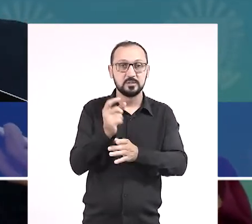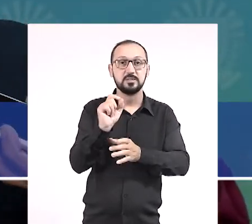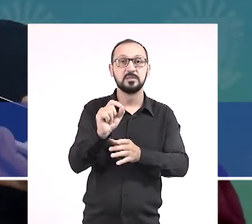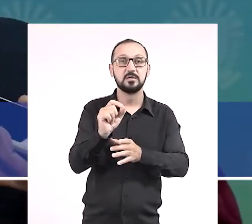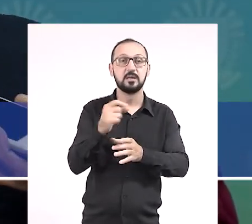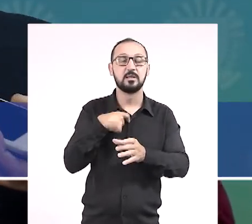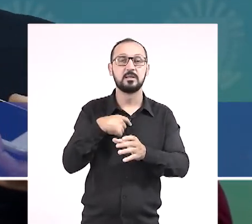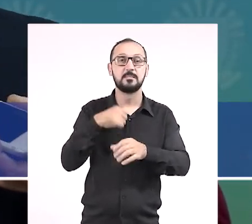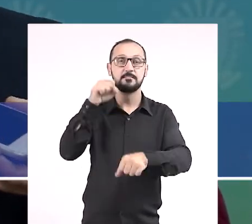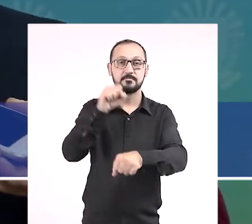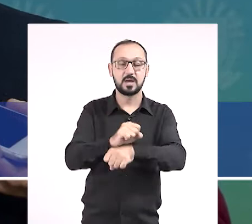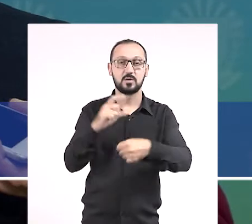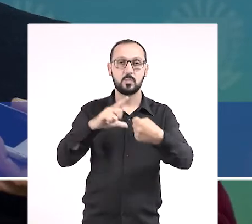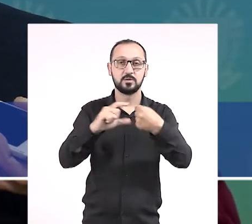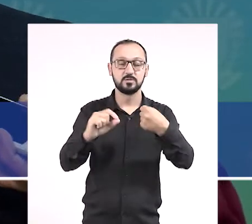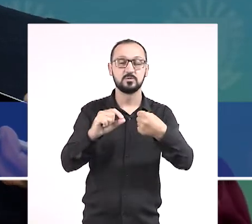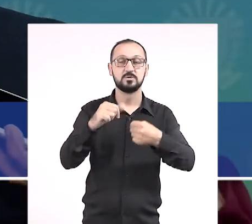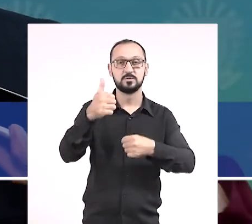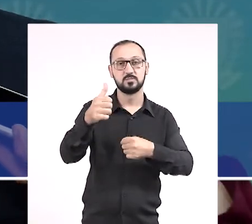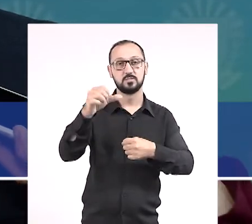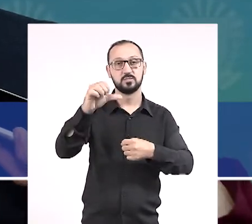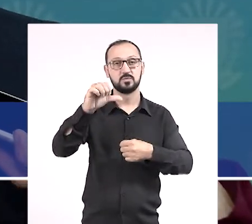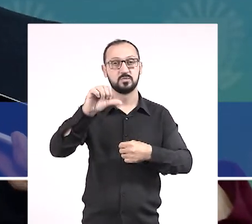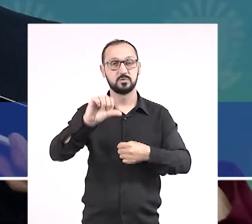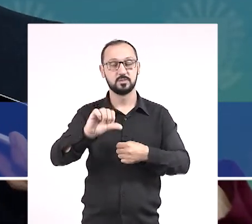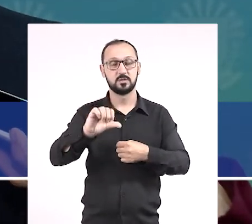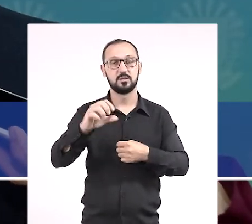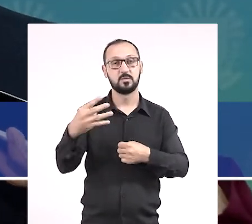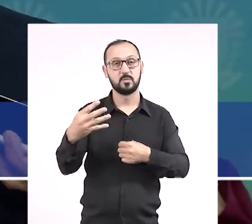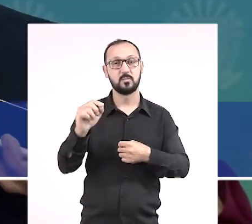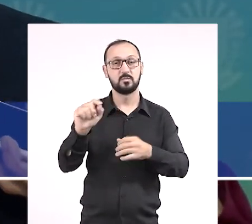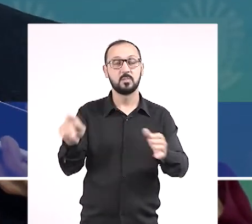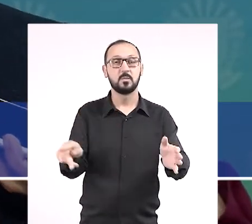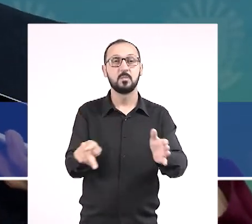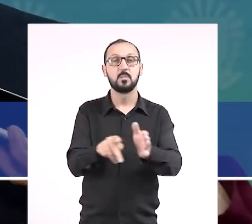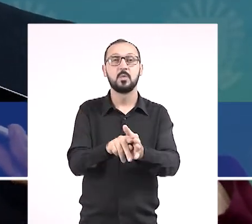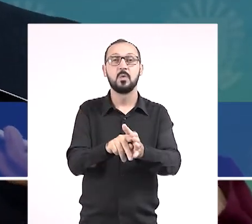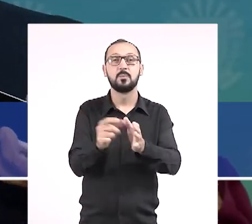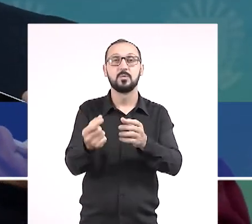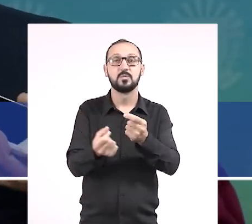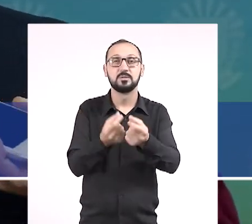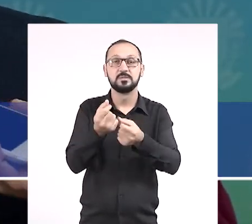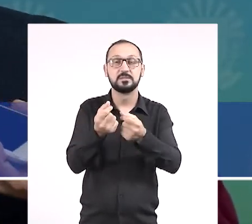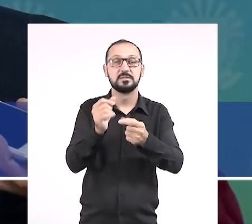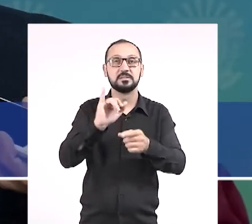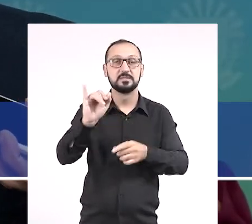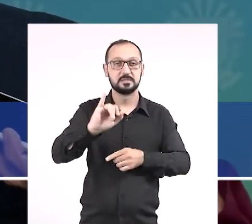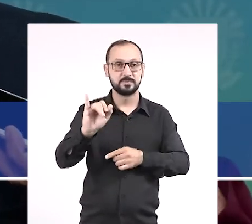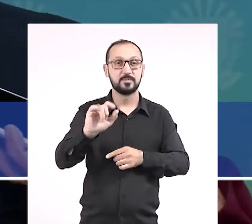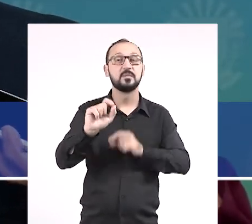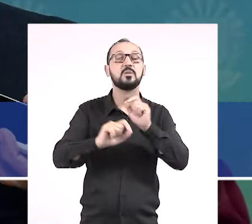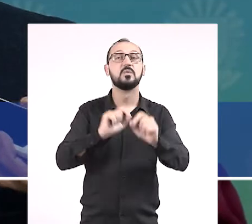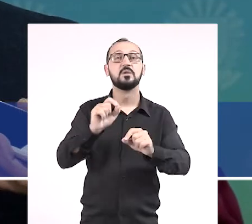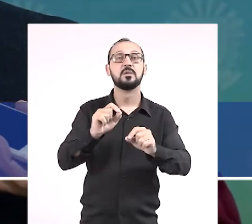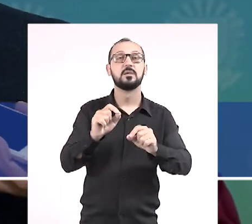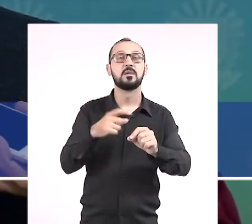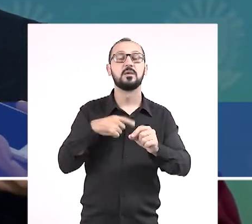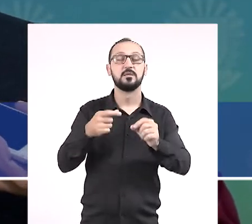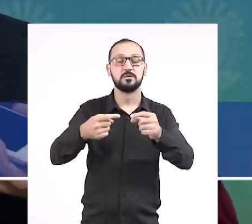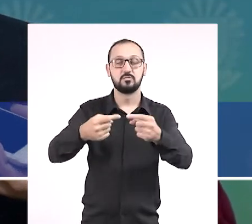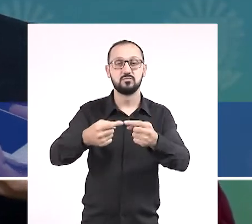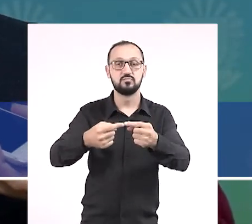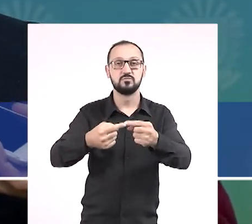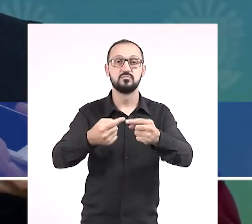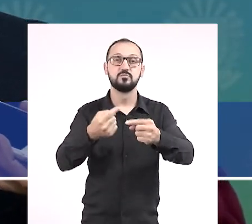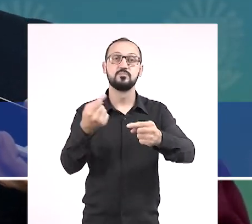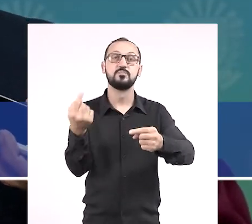meu decreto, ele susta o artigo 184 do Código Tributário Estadual para